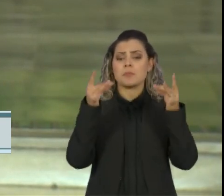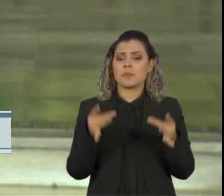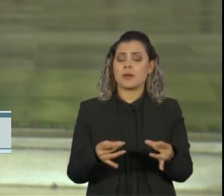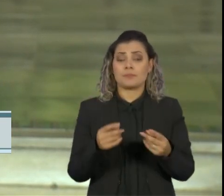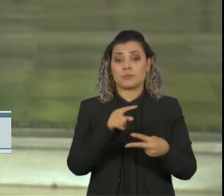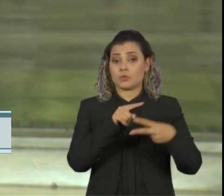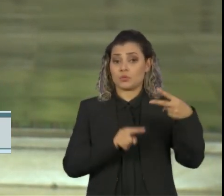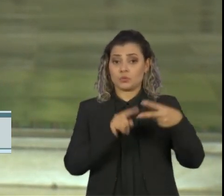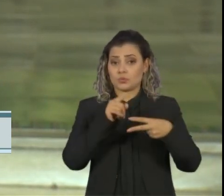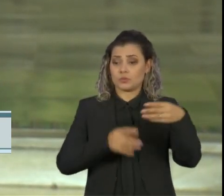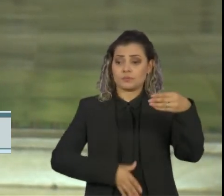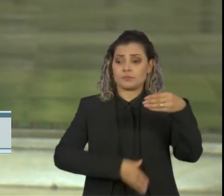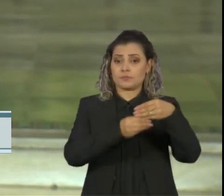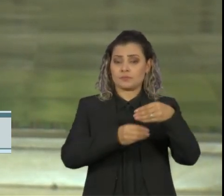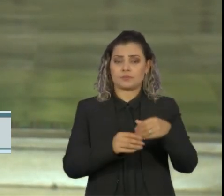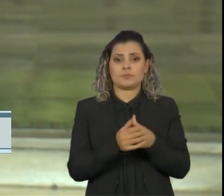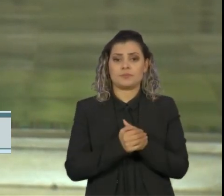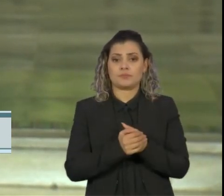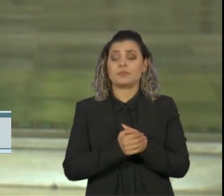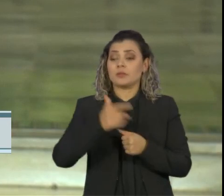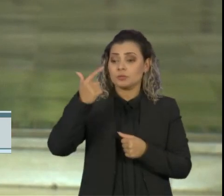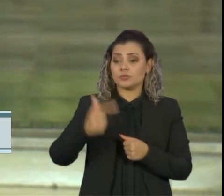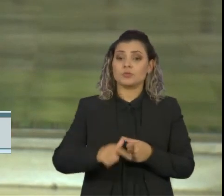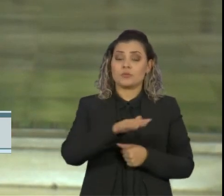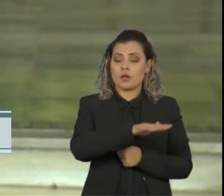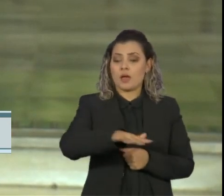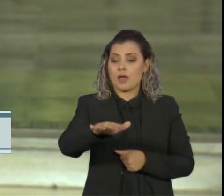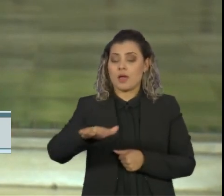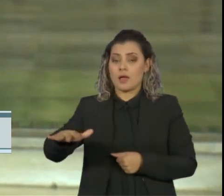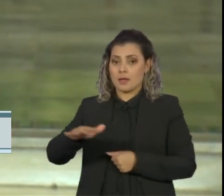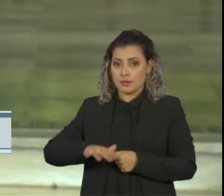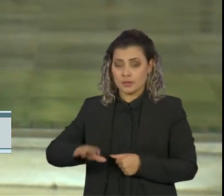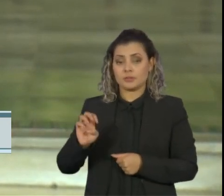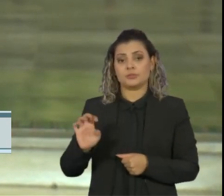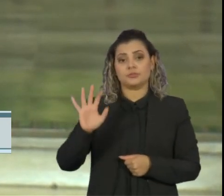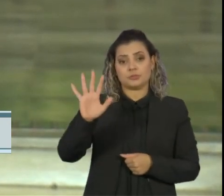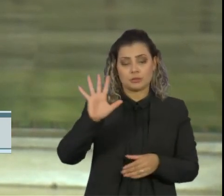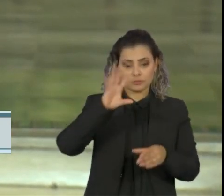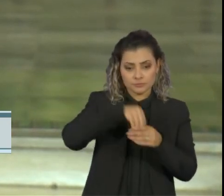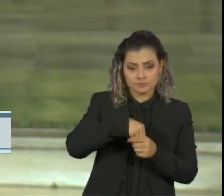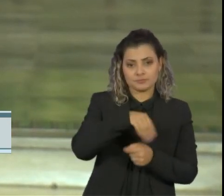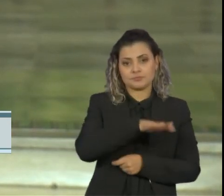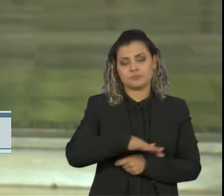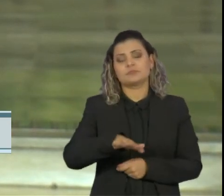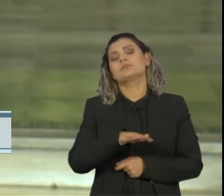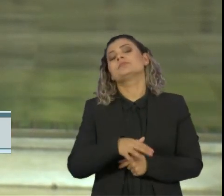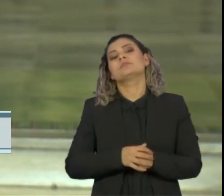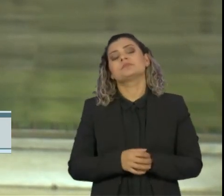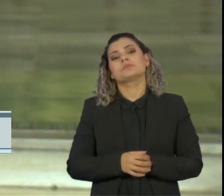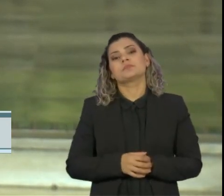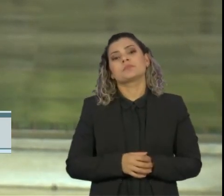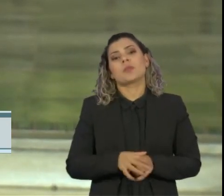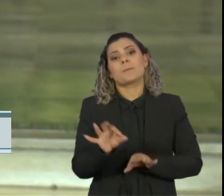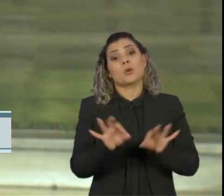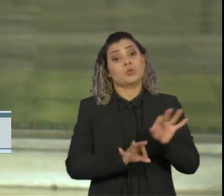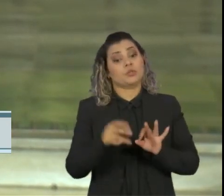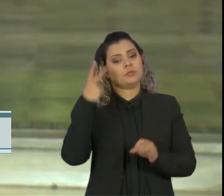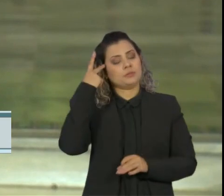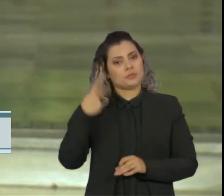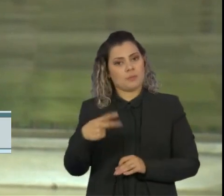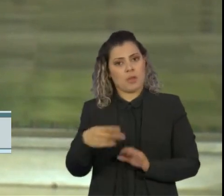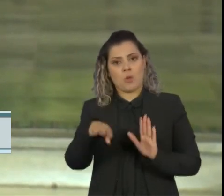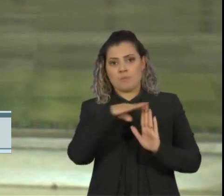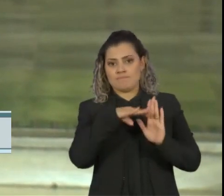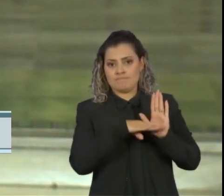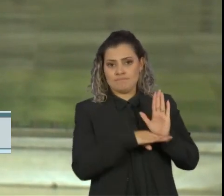2. A primeira, reclassificação de regiões do estado dentro do Plano São Paulo. Conforme